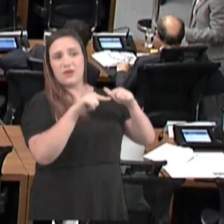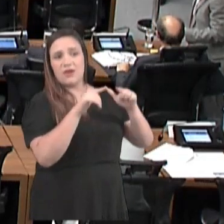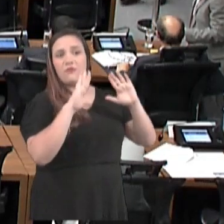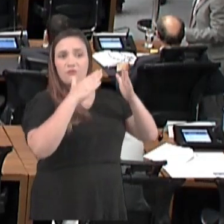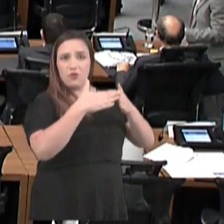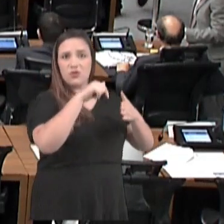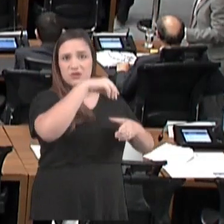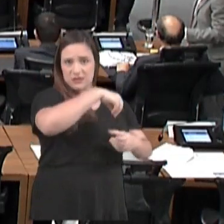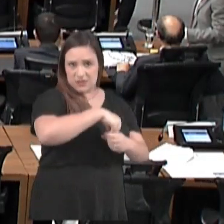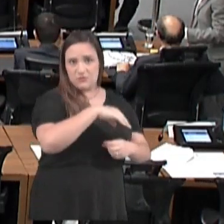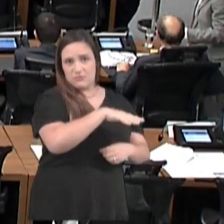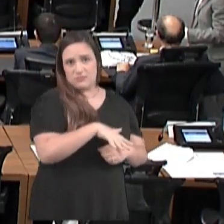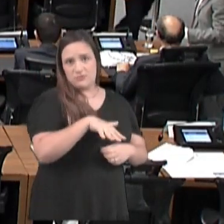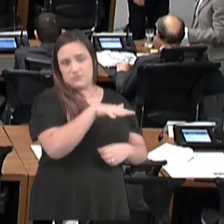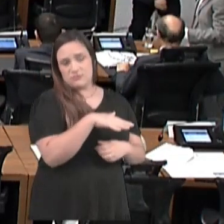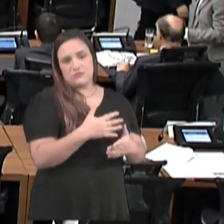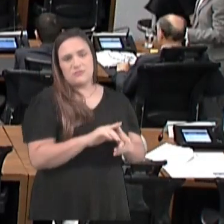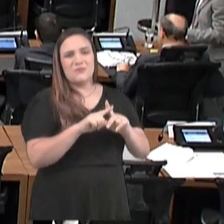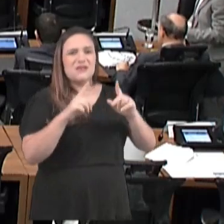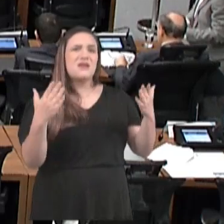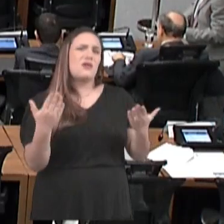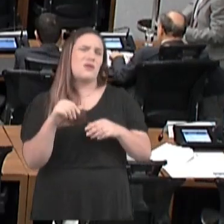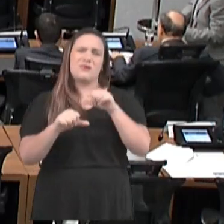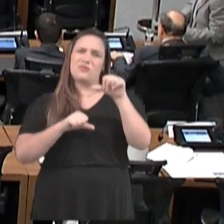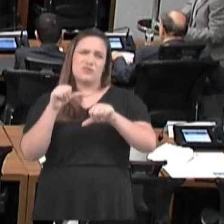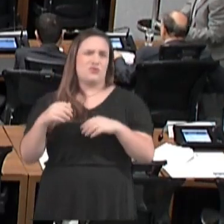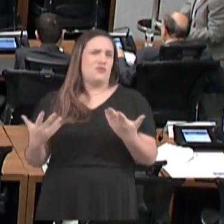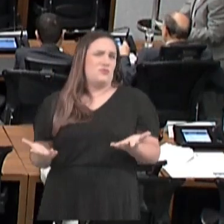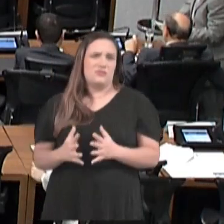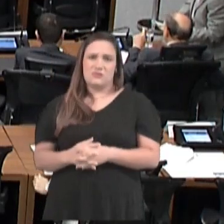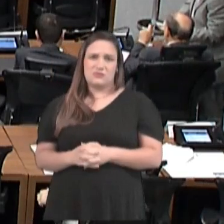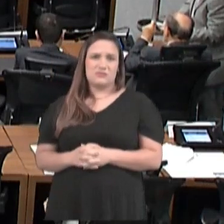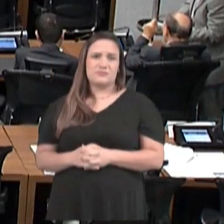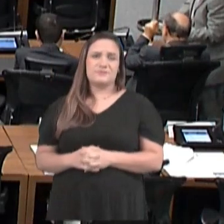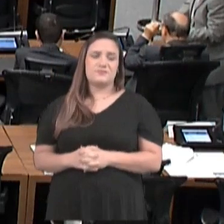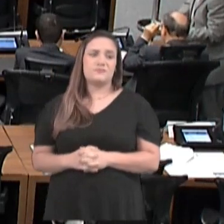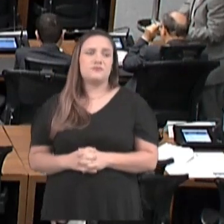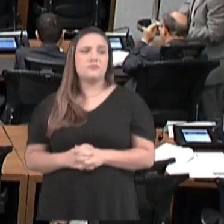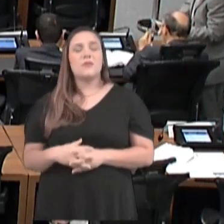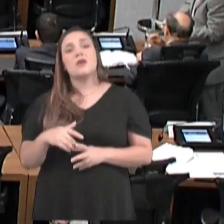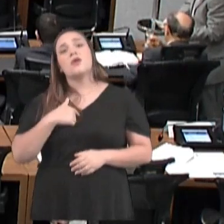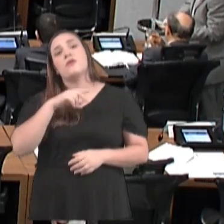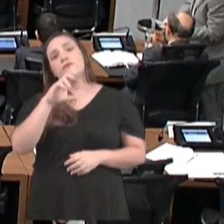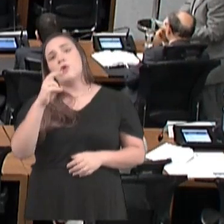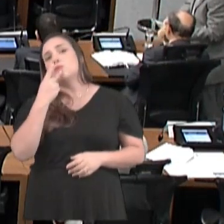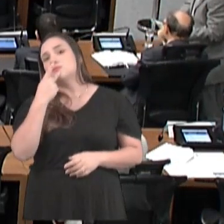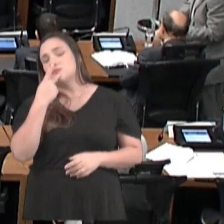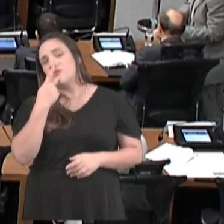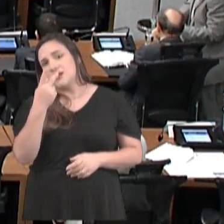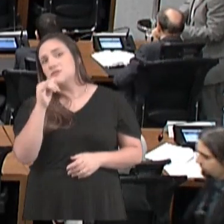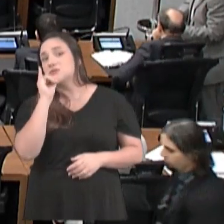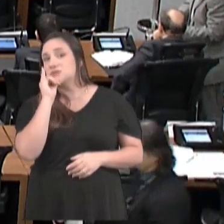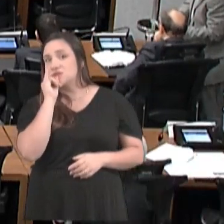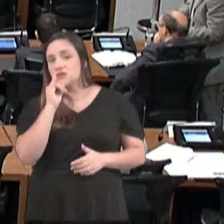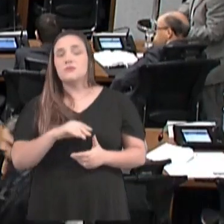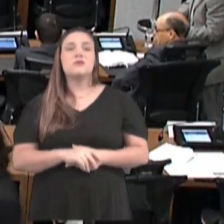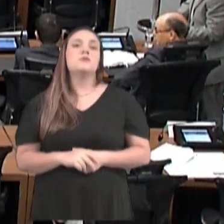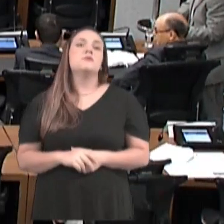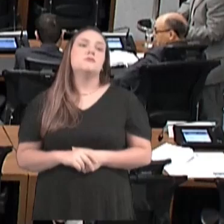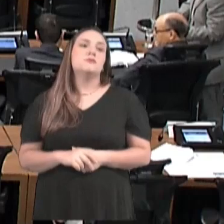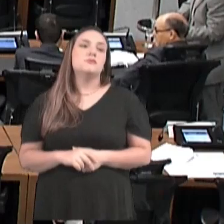atuava nessa área. Isso mudou completamente. Vou dar um exemplo aqui nacional,